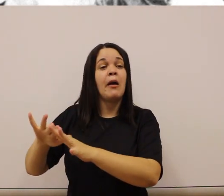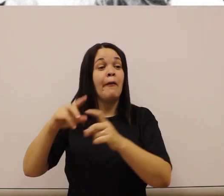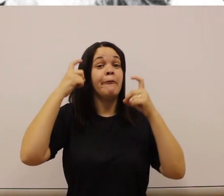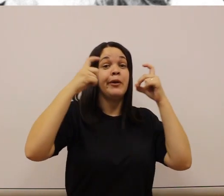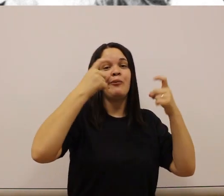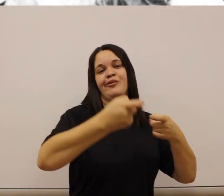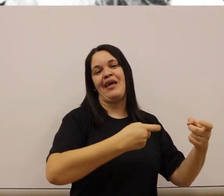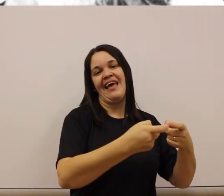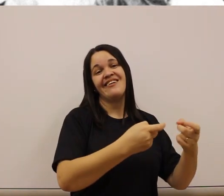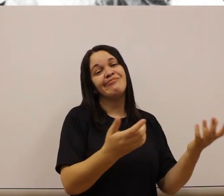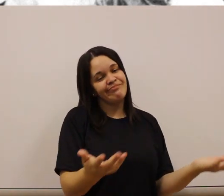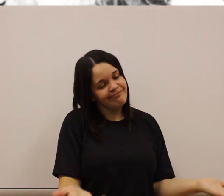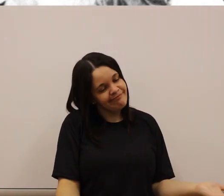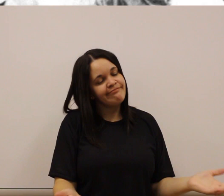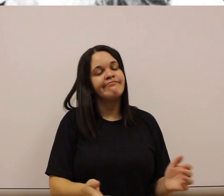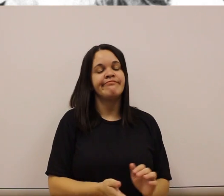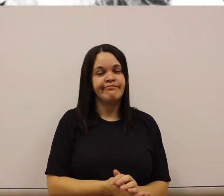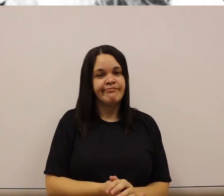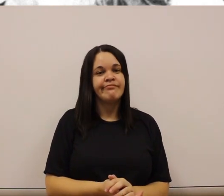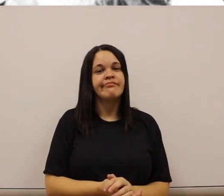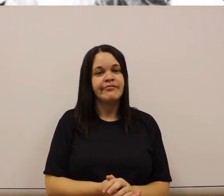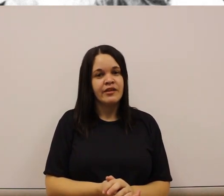mas a guerra.